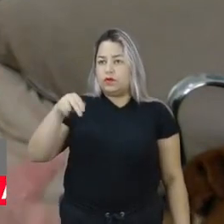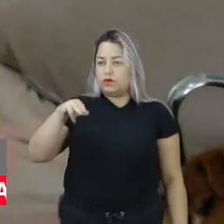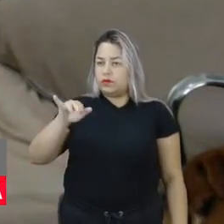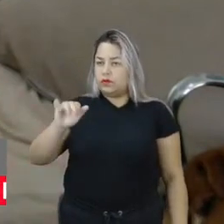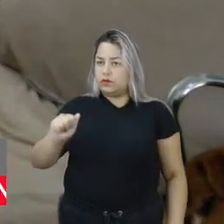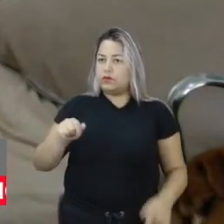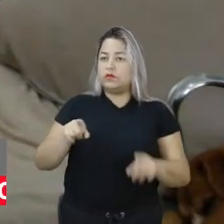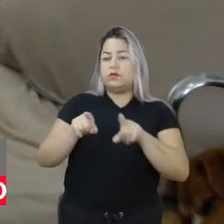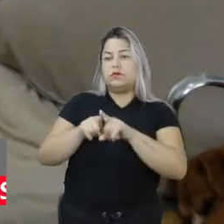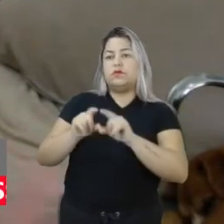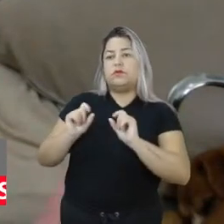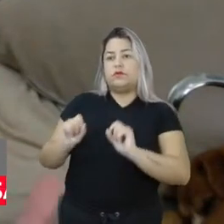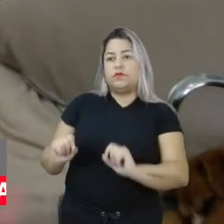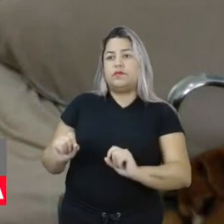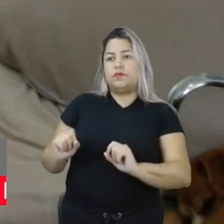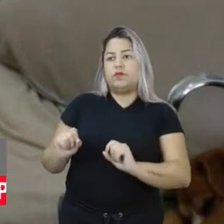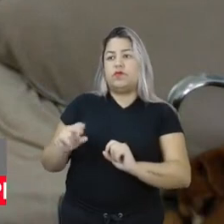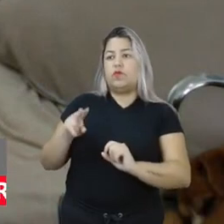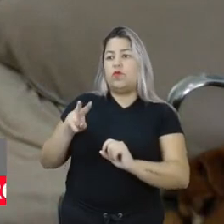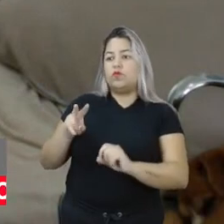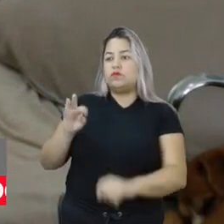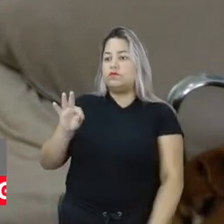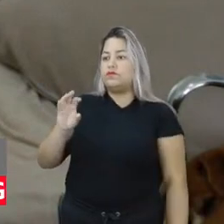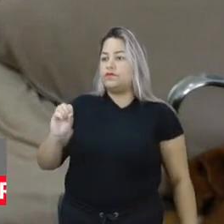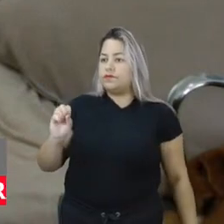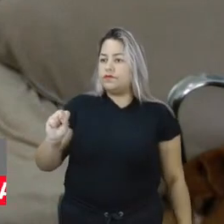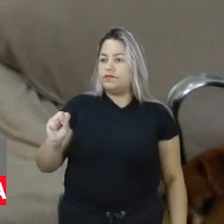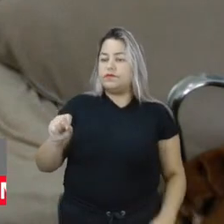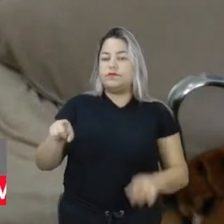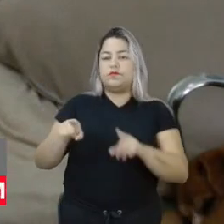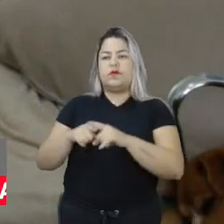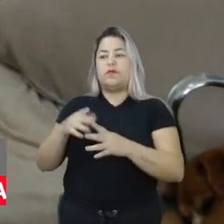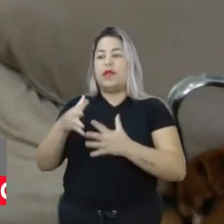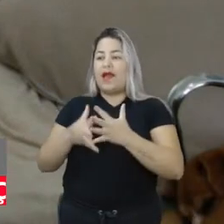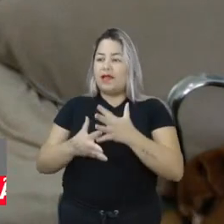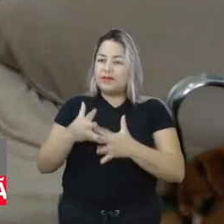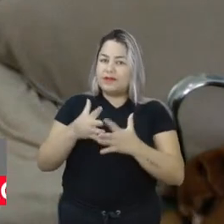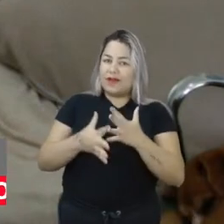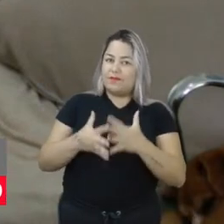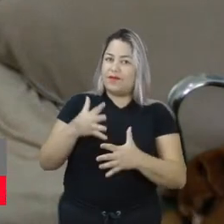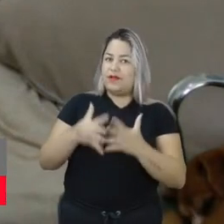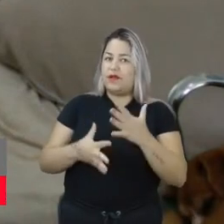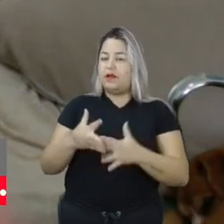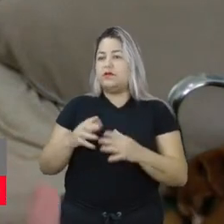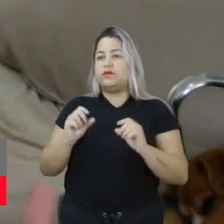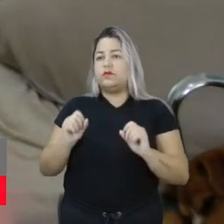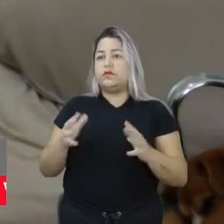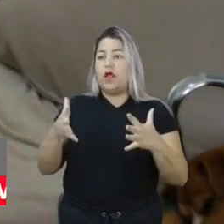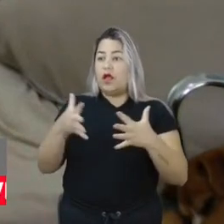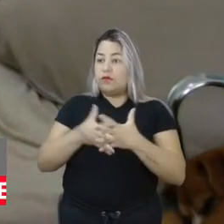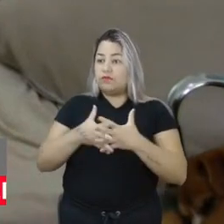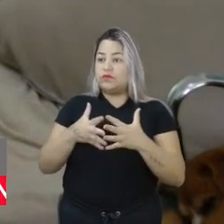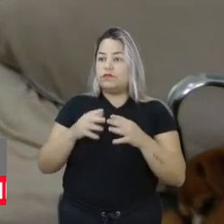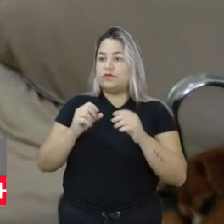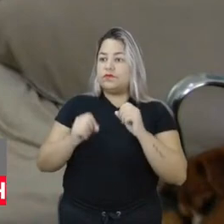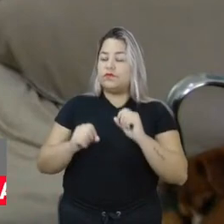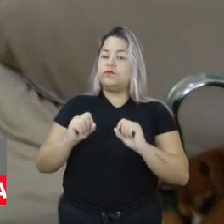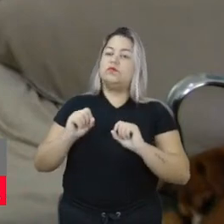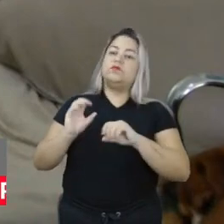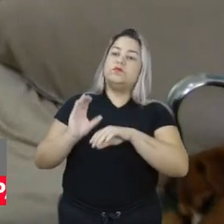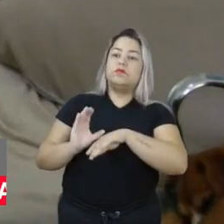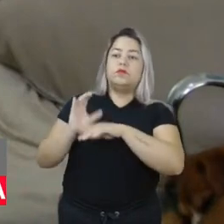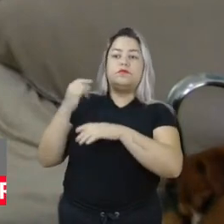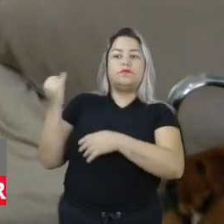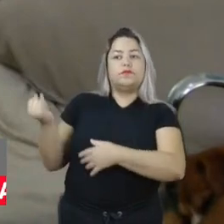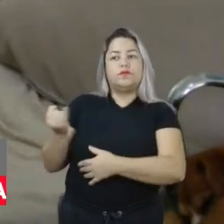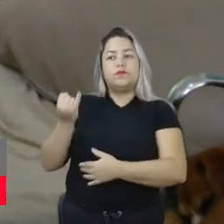aquela questão dos vetos que acabam atrapalhando uma mensagem mais coesa do Conselho. É importante